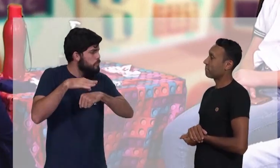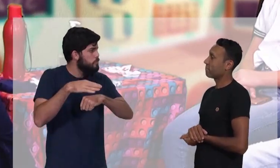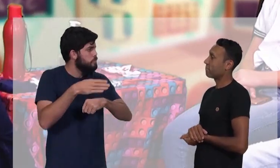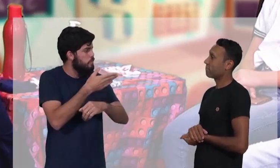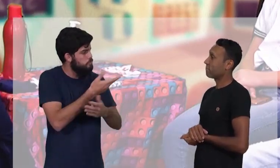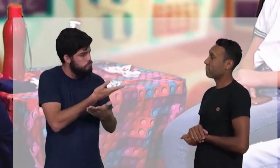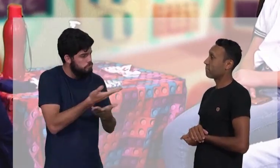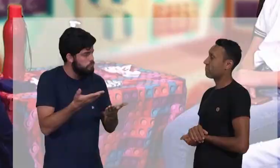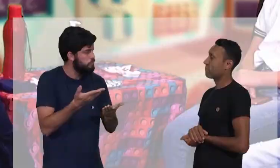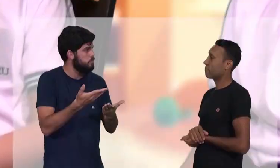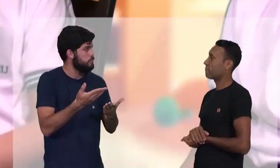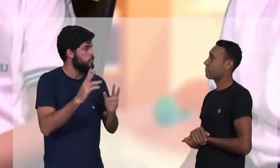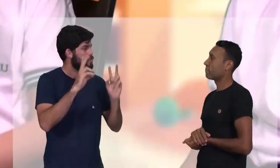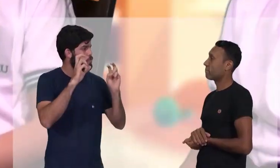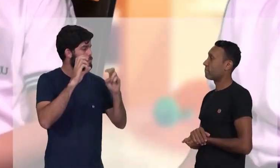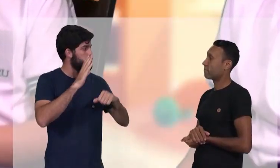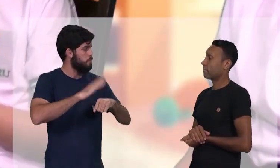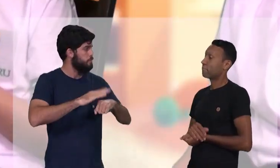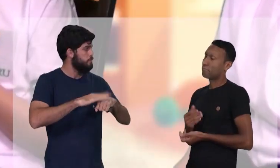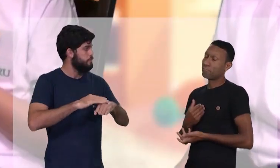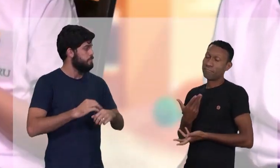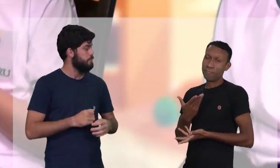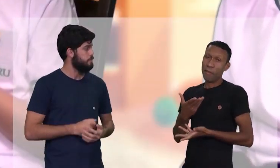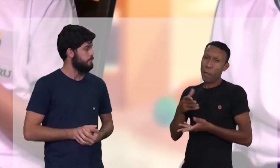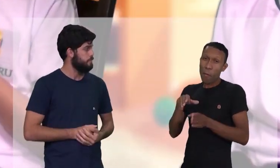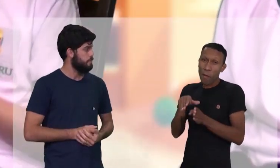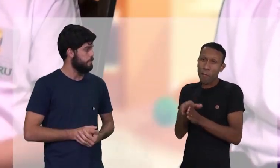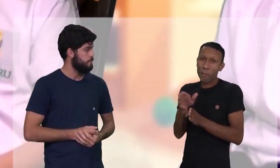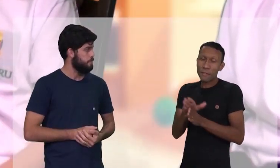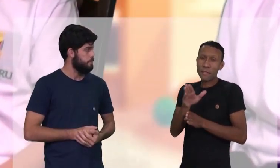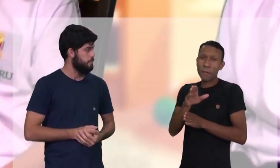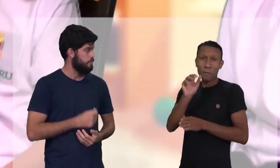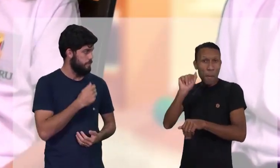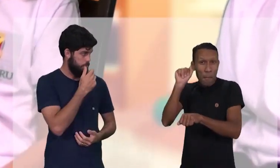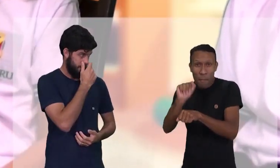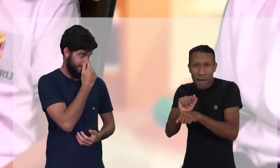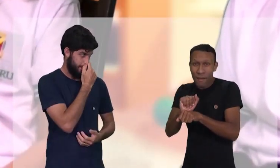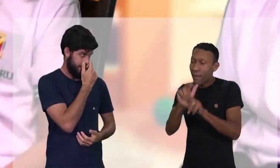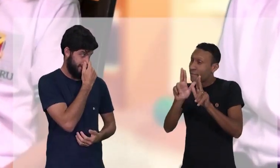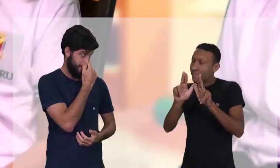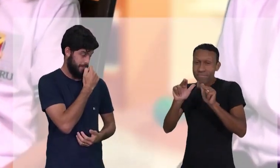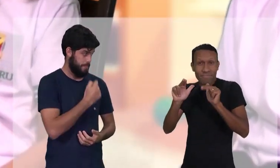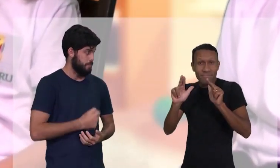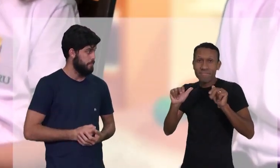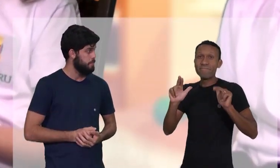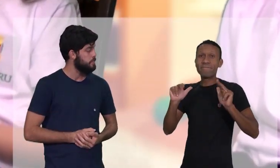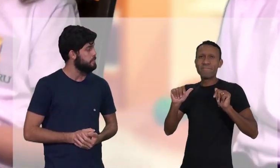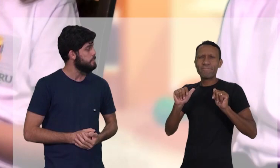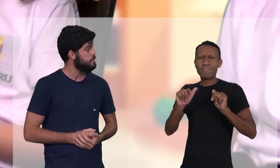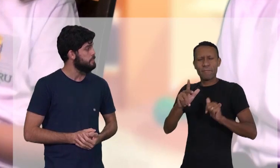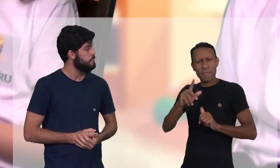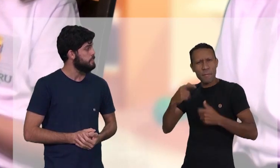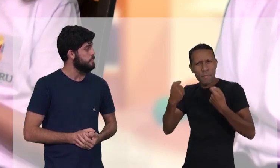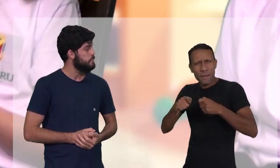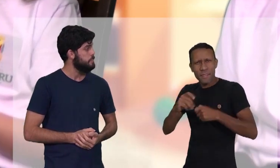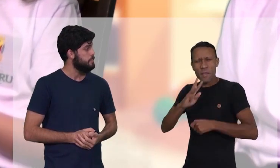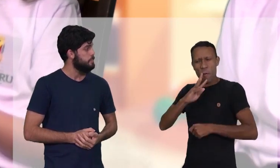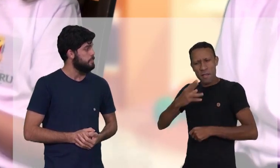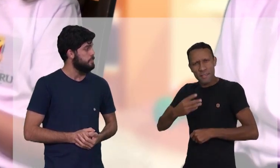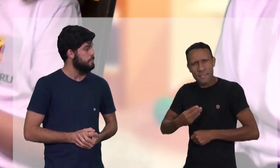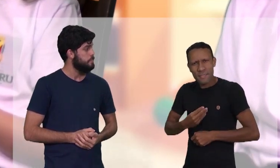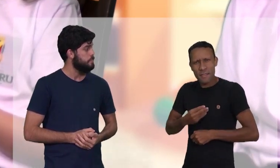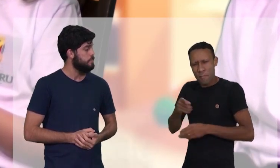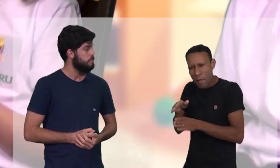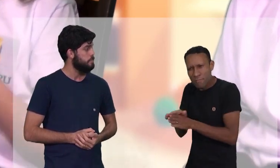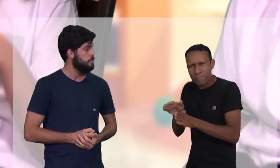essa pessoa sobre autoconhecimento primeiro? Eu daria, não desista, você tem que se conhecer melhor, você não pode